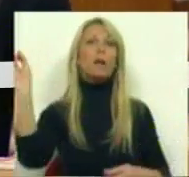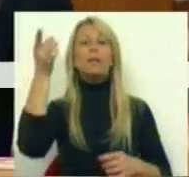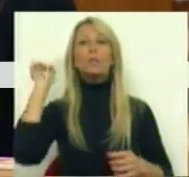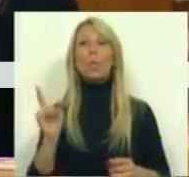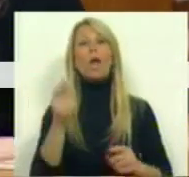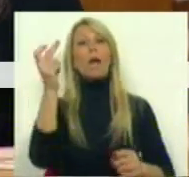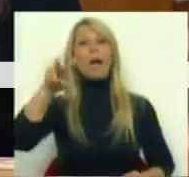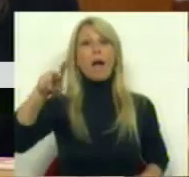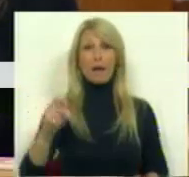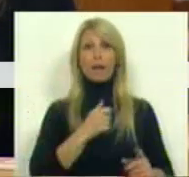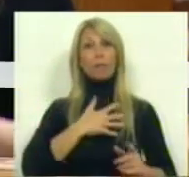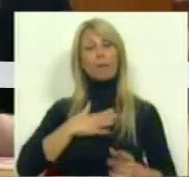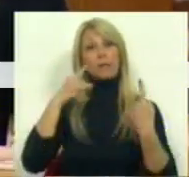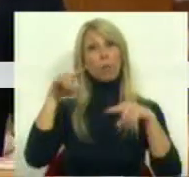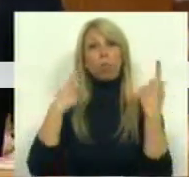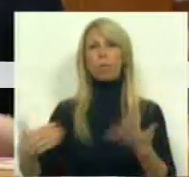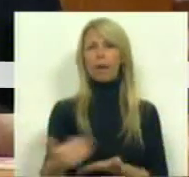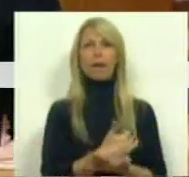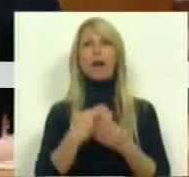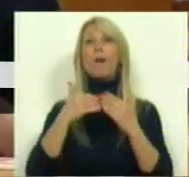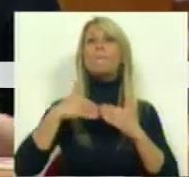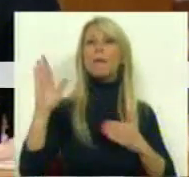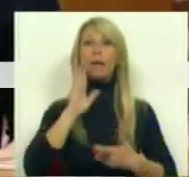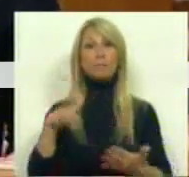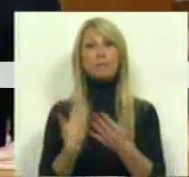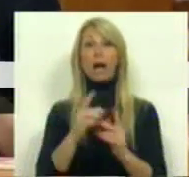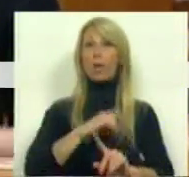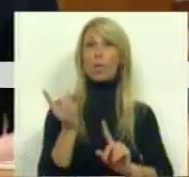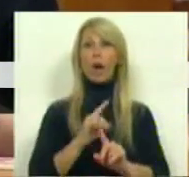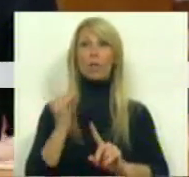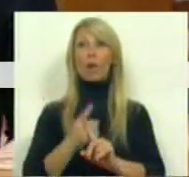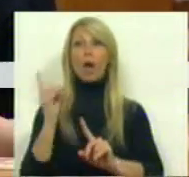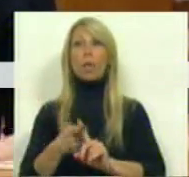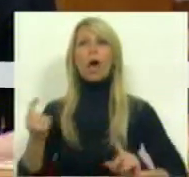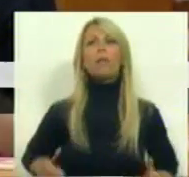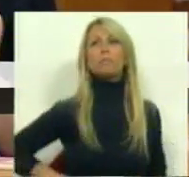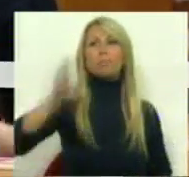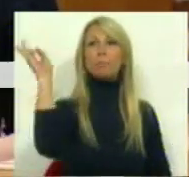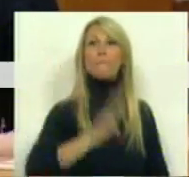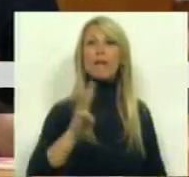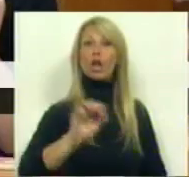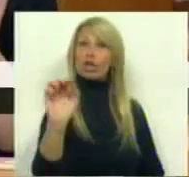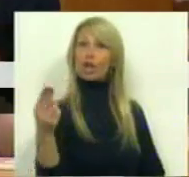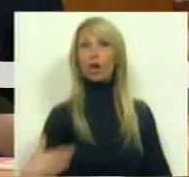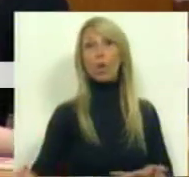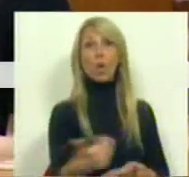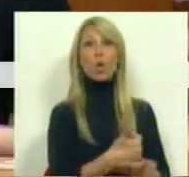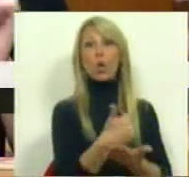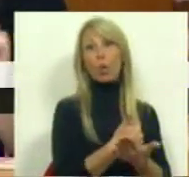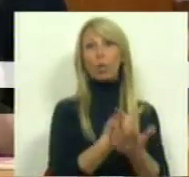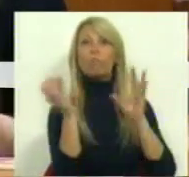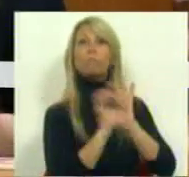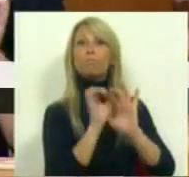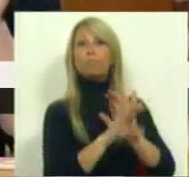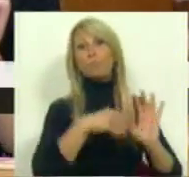empresas públicas mais rentáveis, gerando, ano após ano, dezenas de milhões de euros de lucros para os cofres do